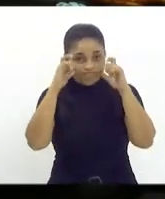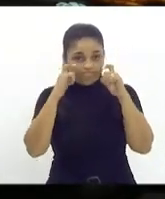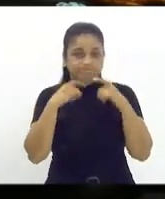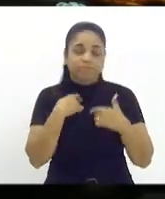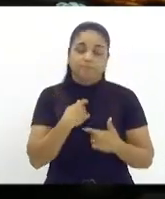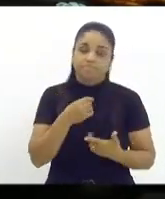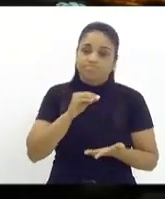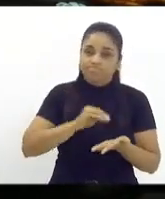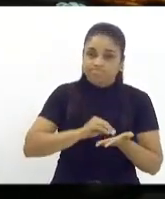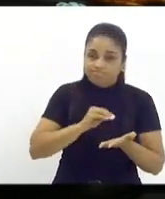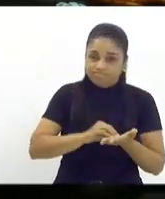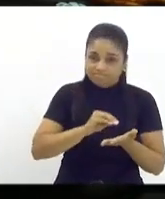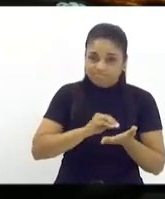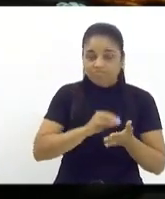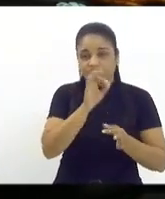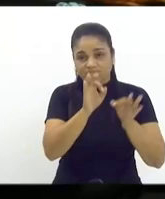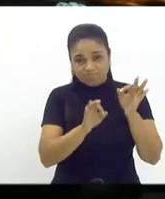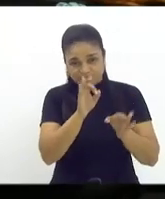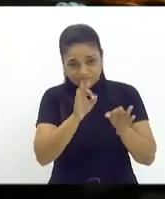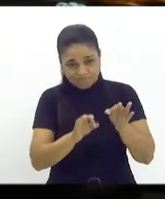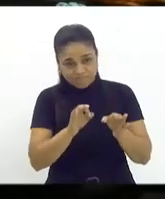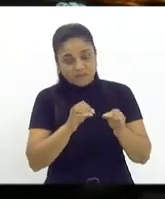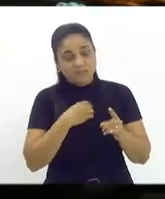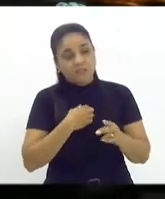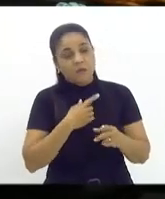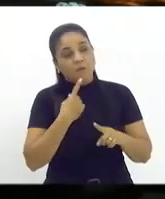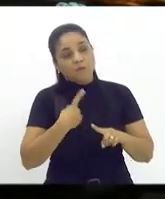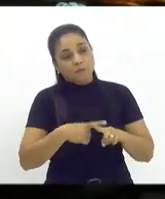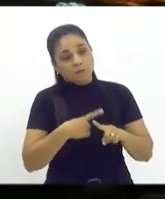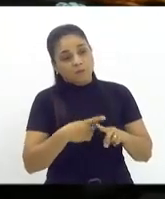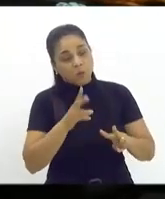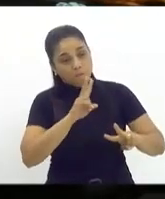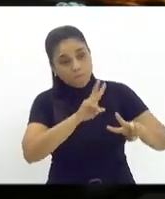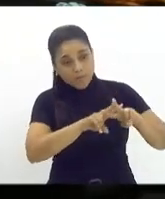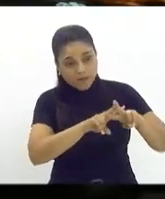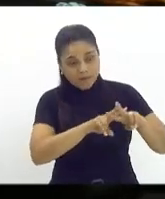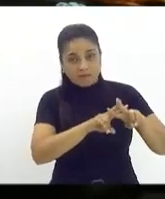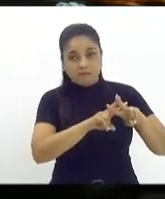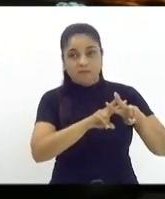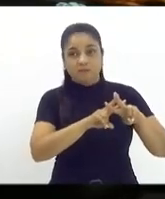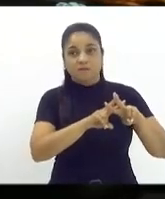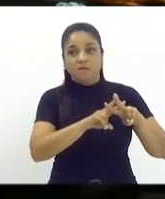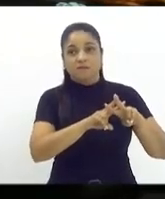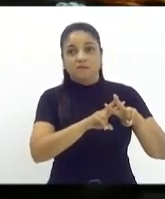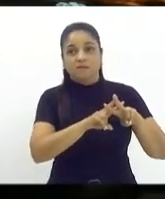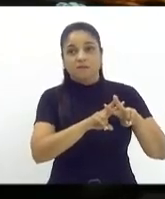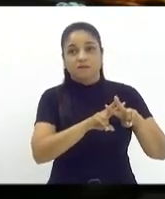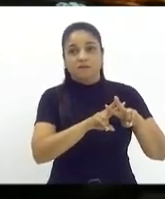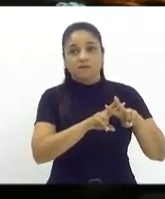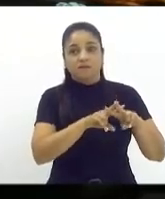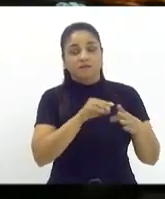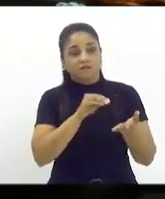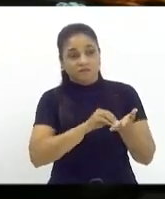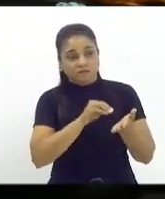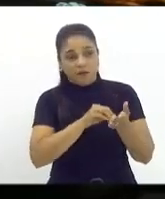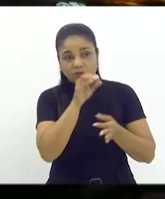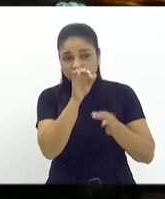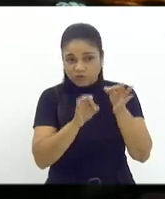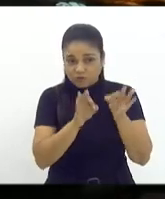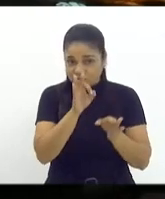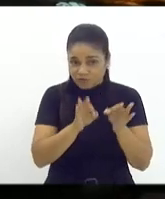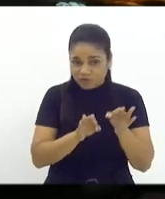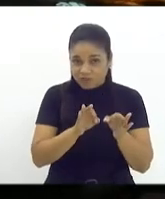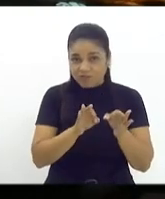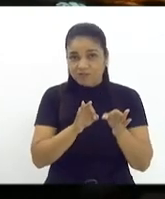o reconhecimento injusto e toda a privação de liberdade que é feita injustamente independente da fase da instalação